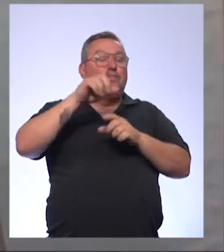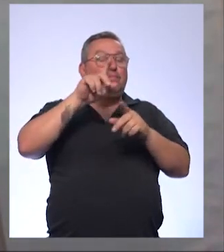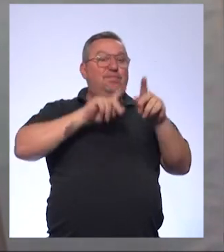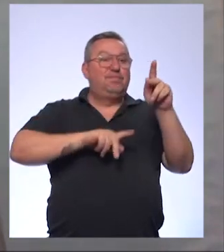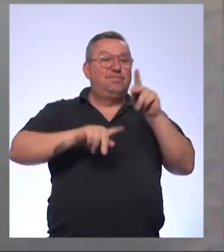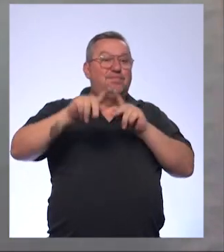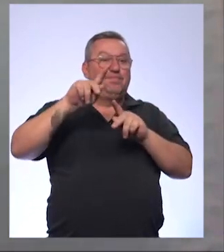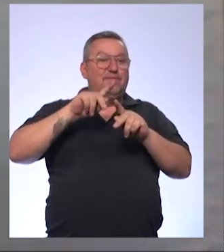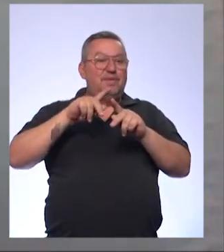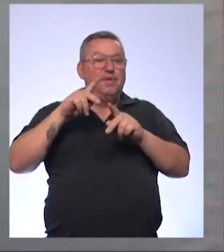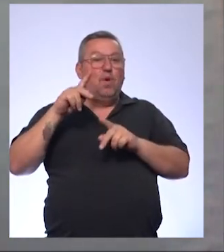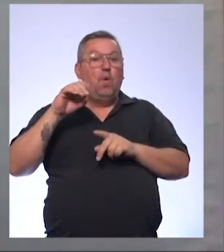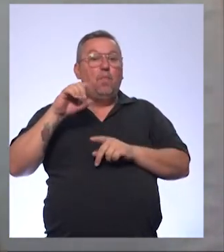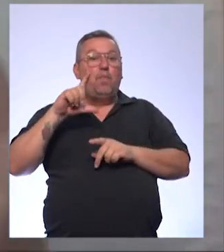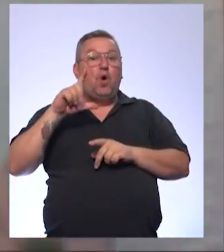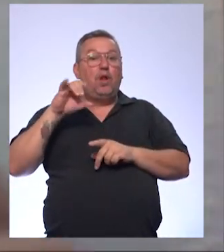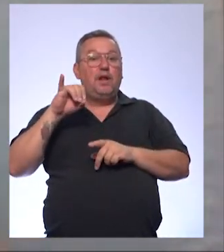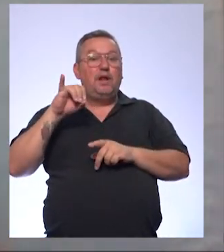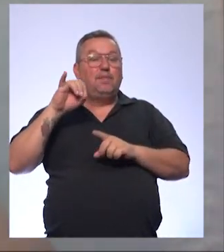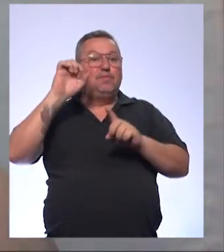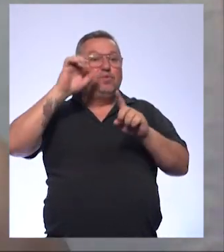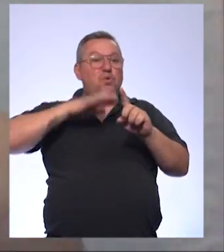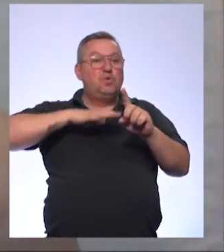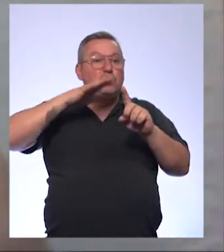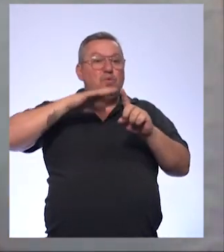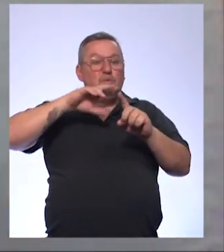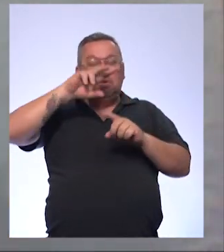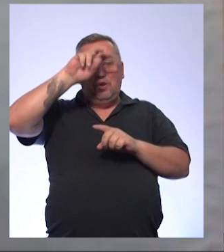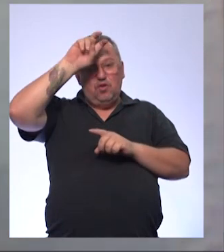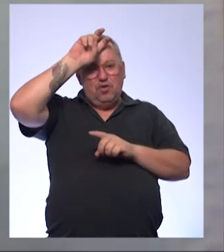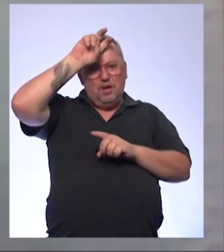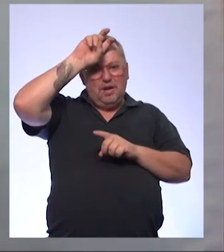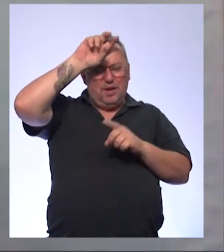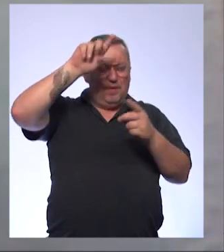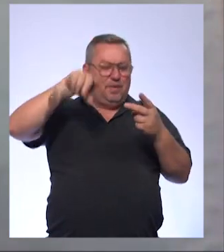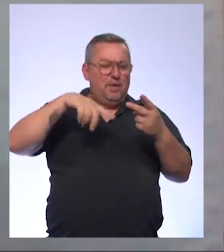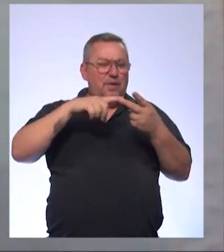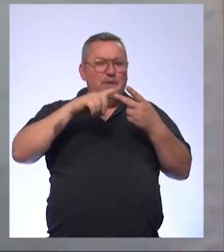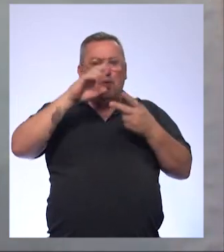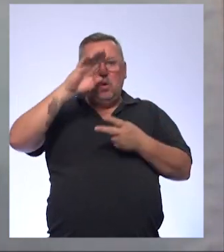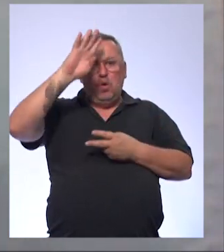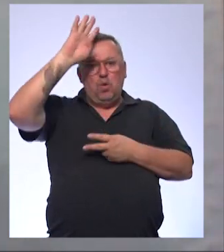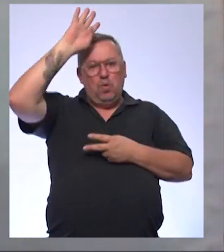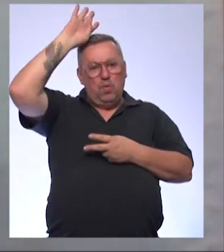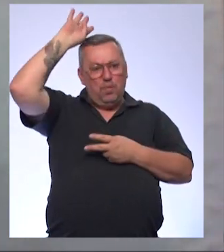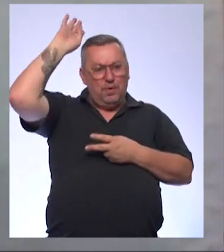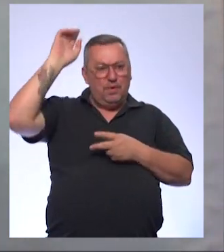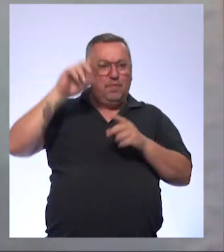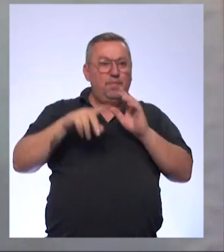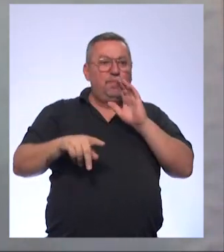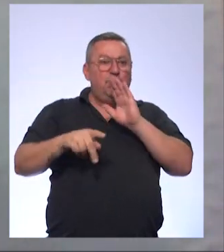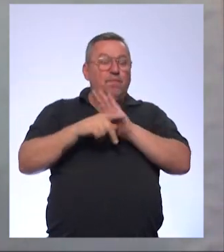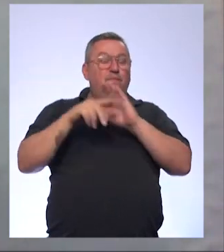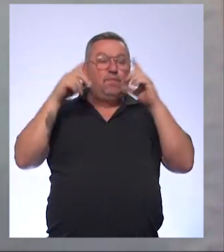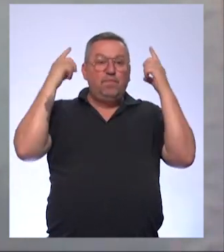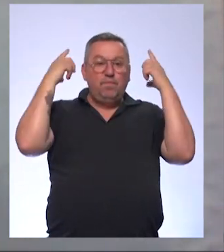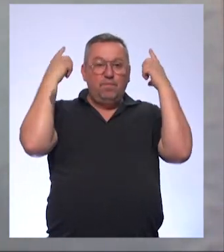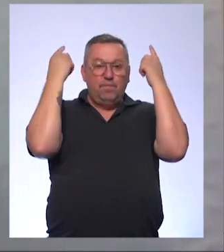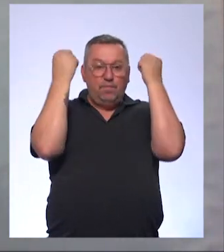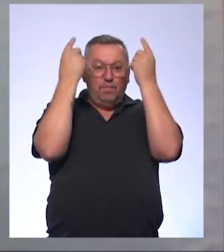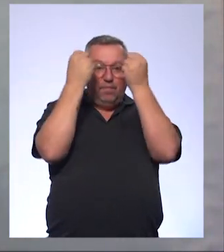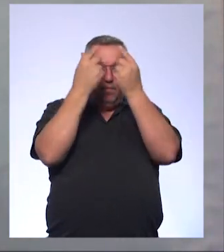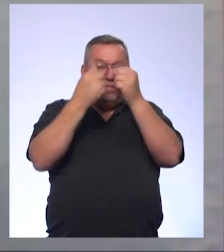são politeístas. Egípcios, né? Depois os romanos, os próprios gregos, eles